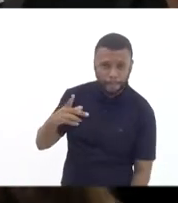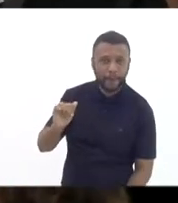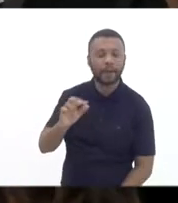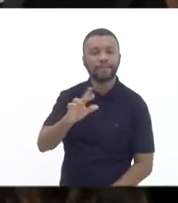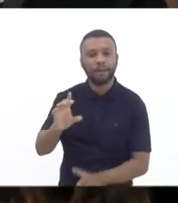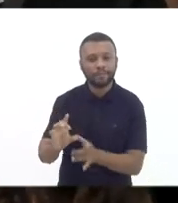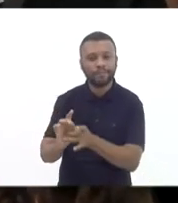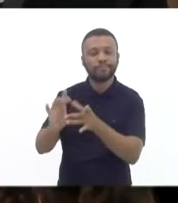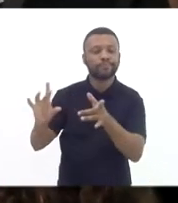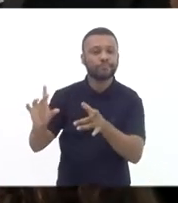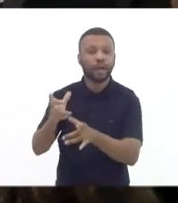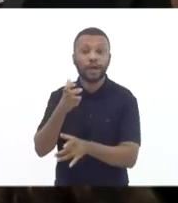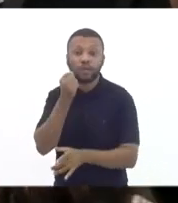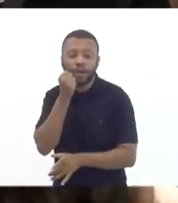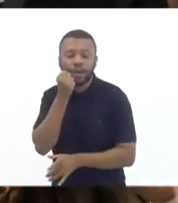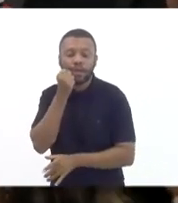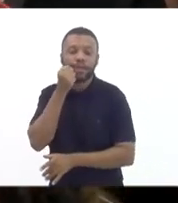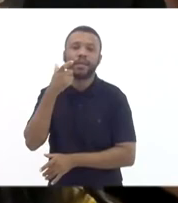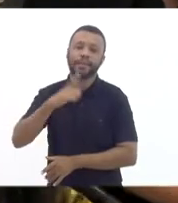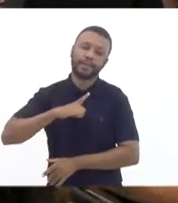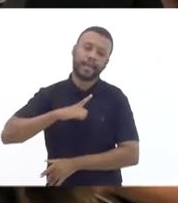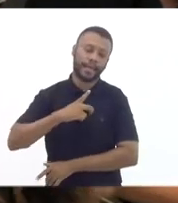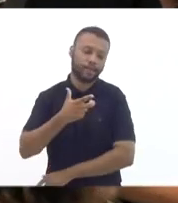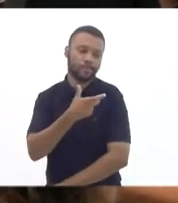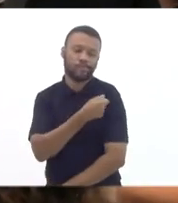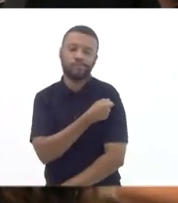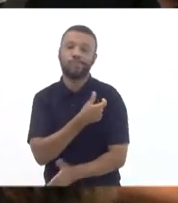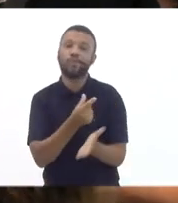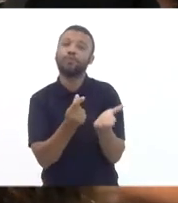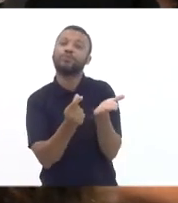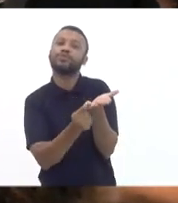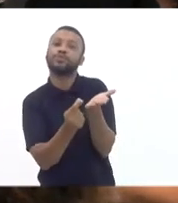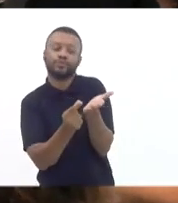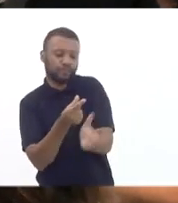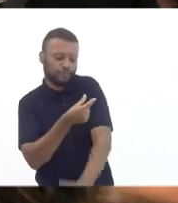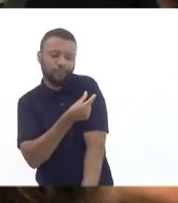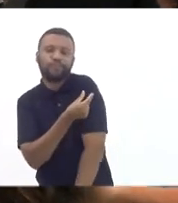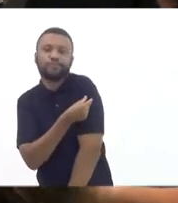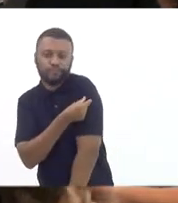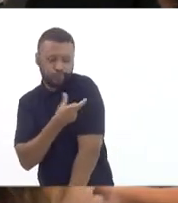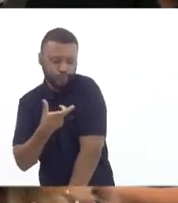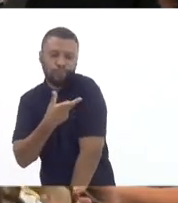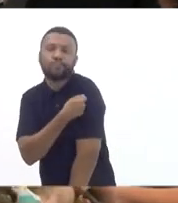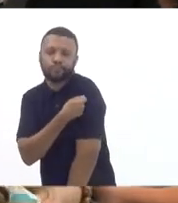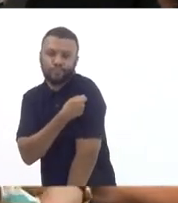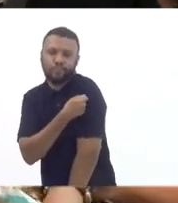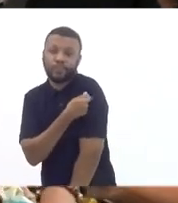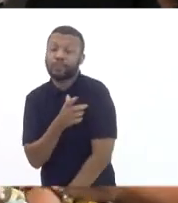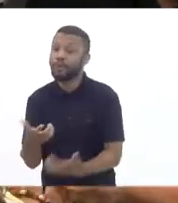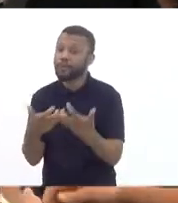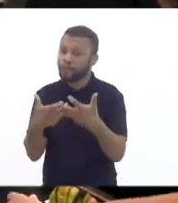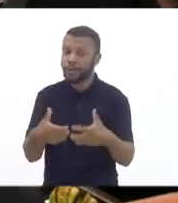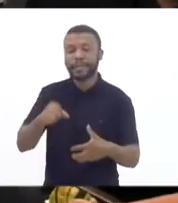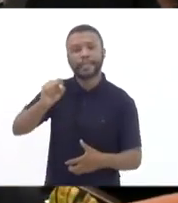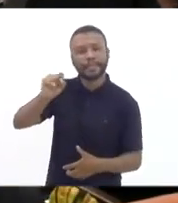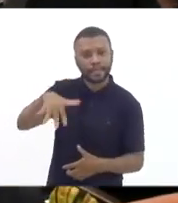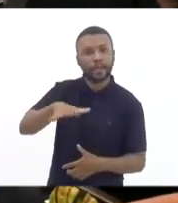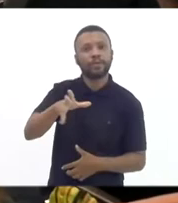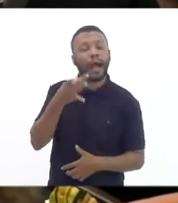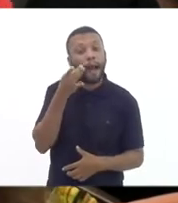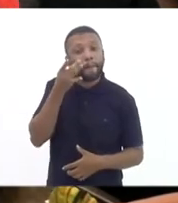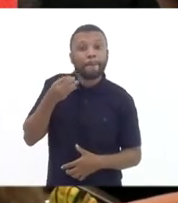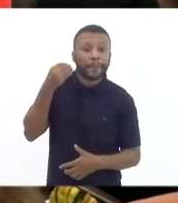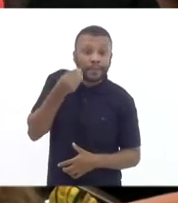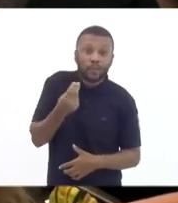eles são microchipados. E, para o seu conhecimento, isso funciona assim. Eu já presenciei duas vezes, né, um rapaz